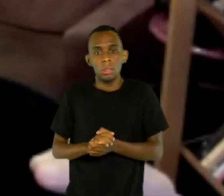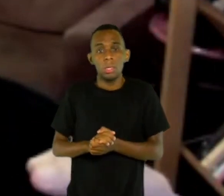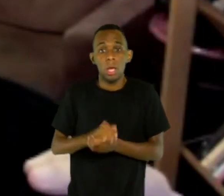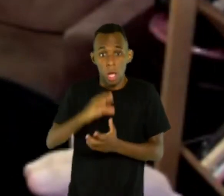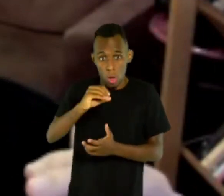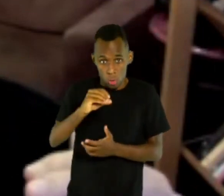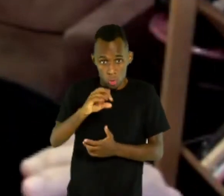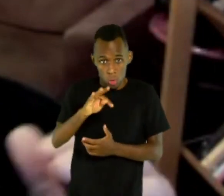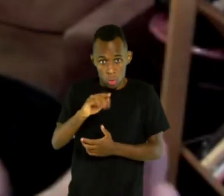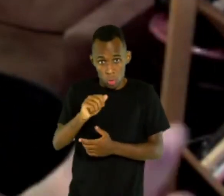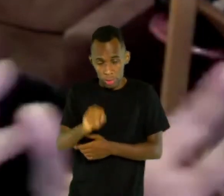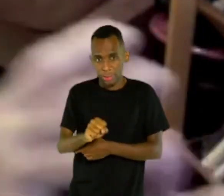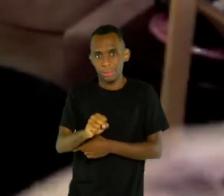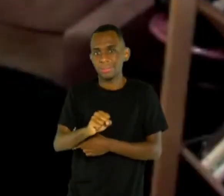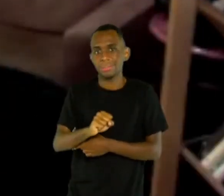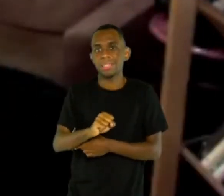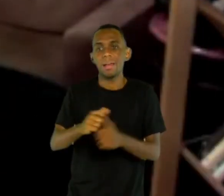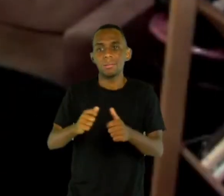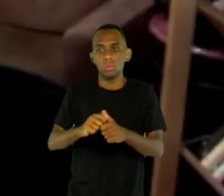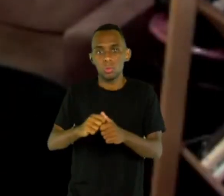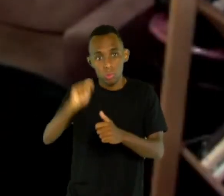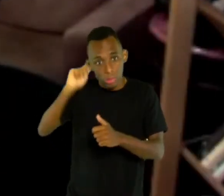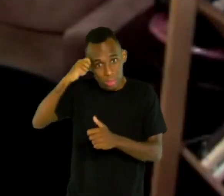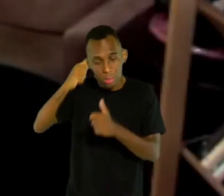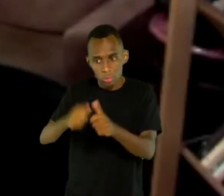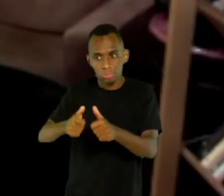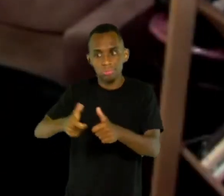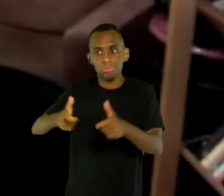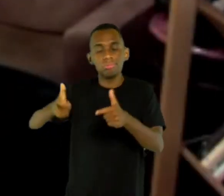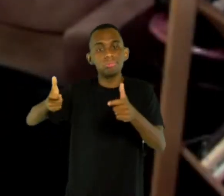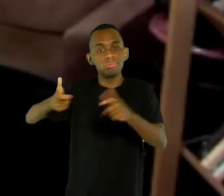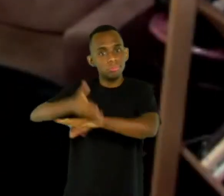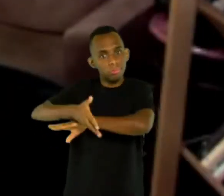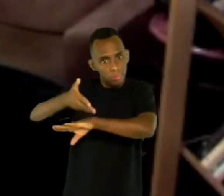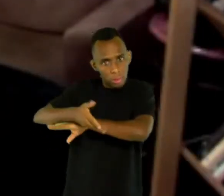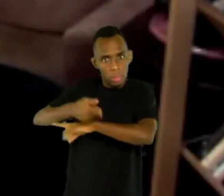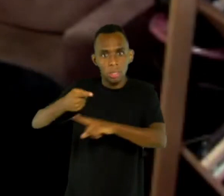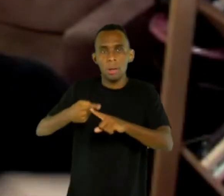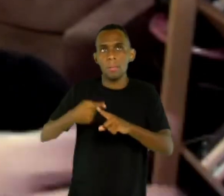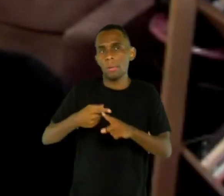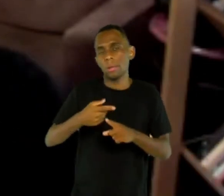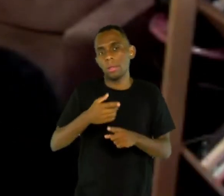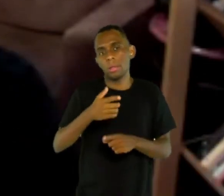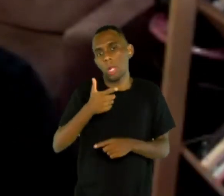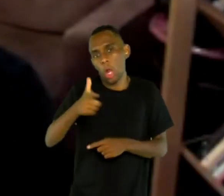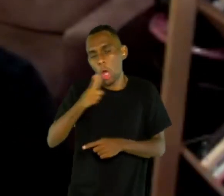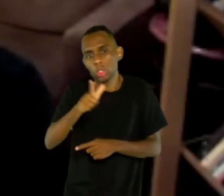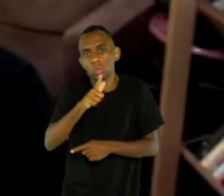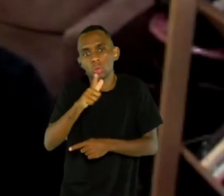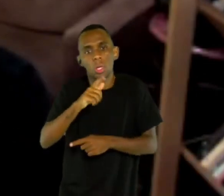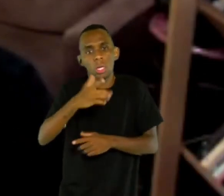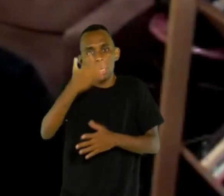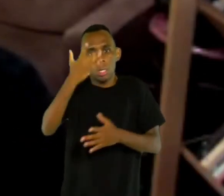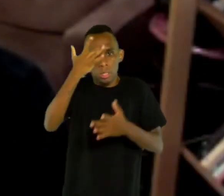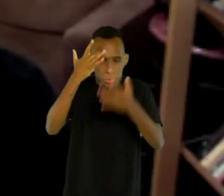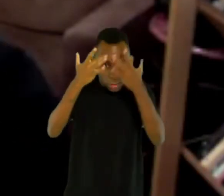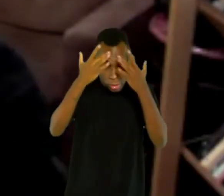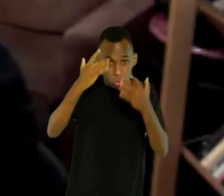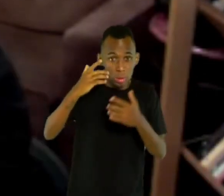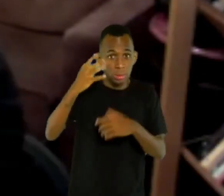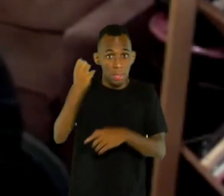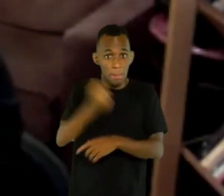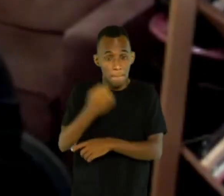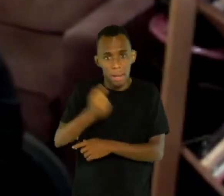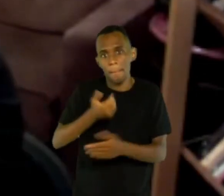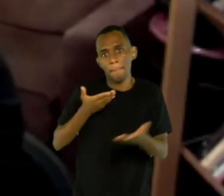aquela ilha de privilégio, porque que os brancos pagavam cursinho caro para passar no vestibular da universidade pública